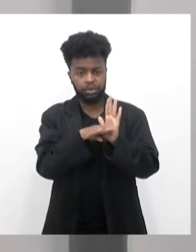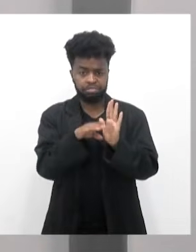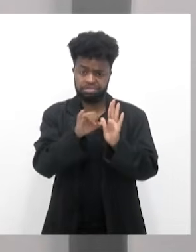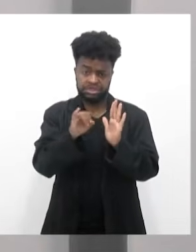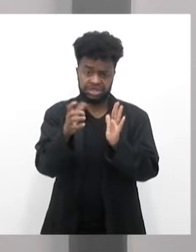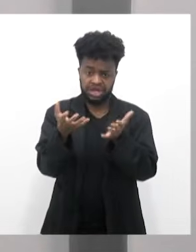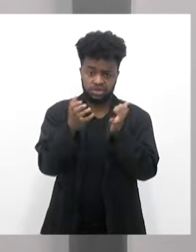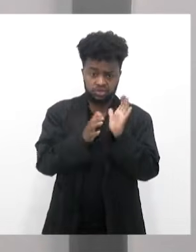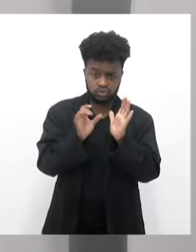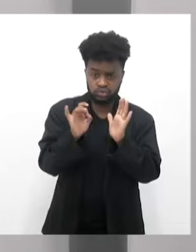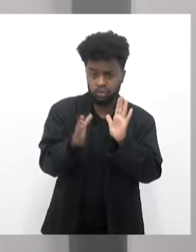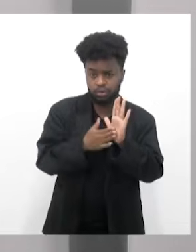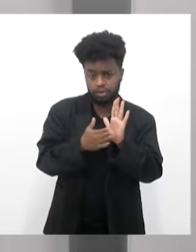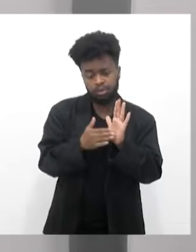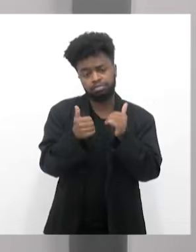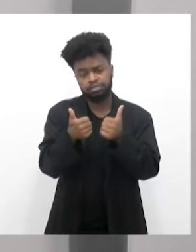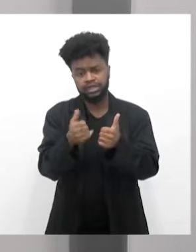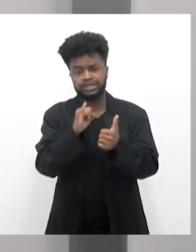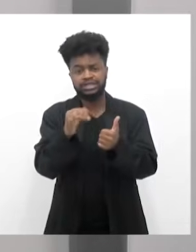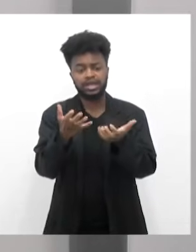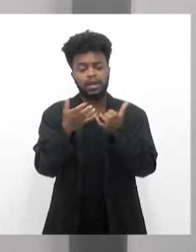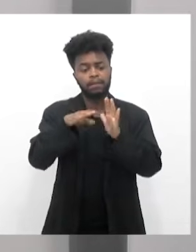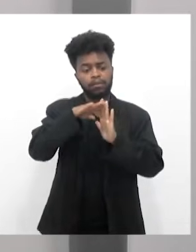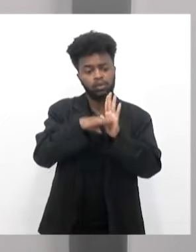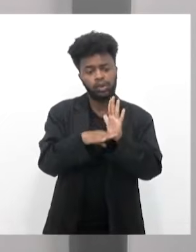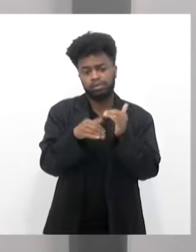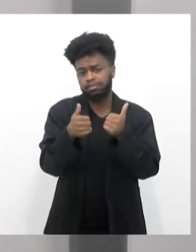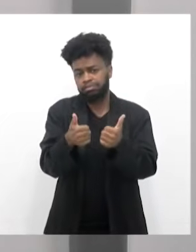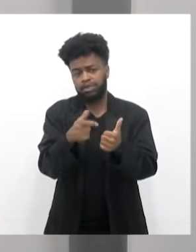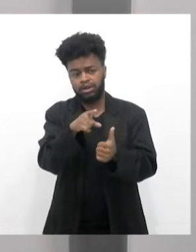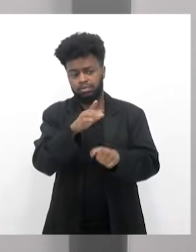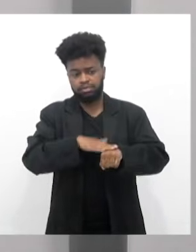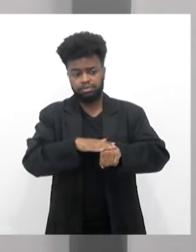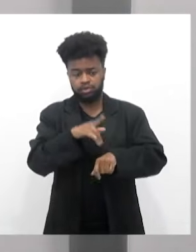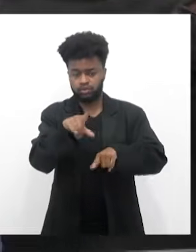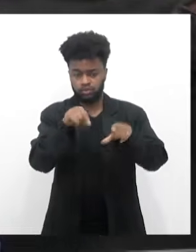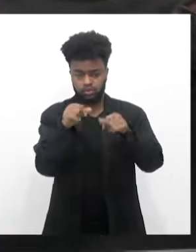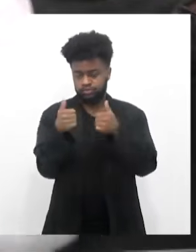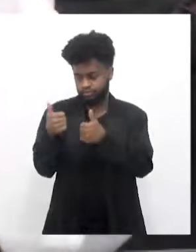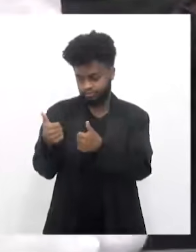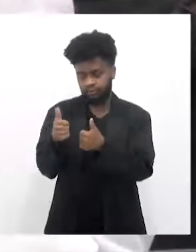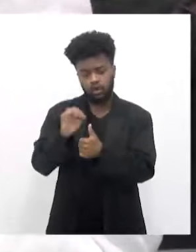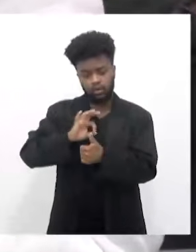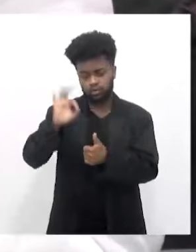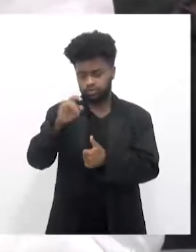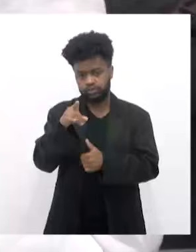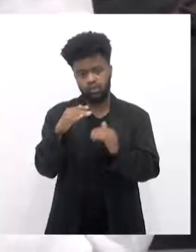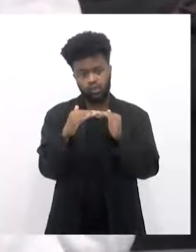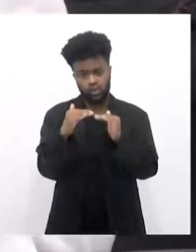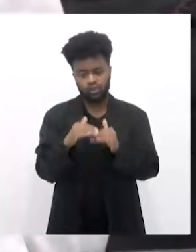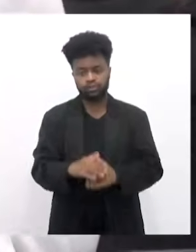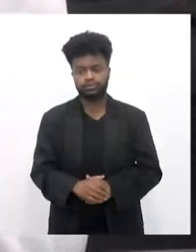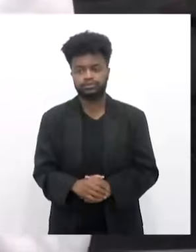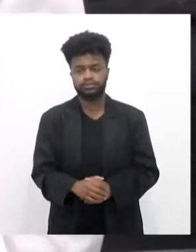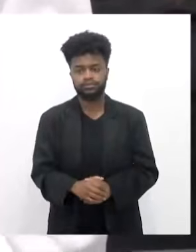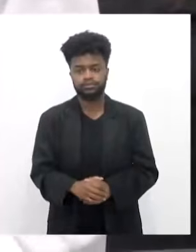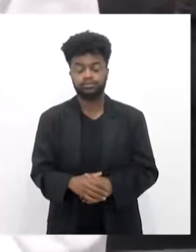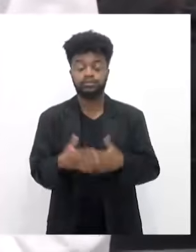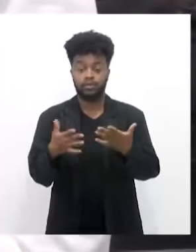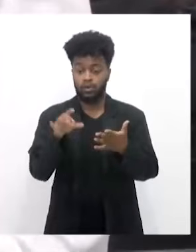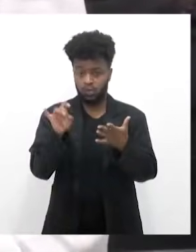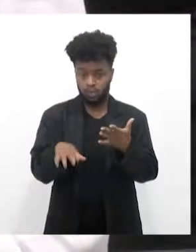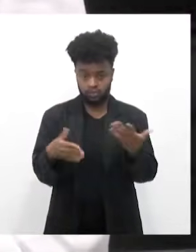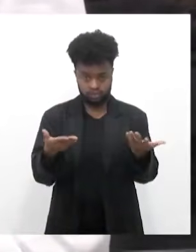só de propostas, faz. Se quiser fazer um programa mais denso, aí é com o candidato. Perfeito. Que bom que Vossa Excelência acatou. Bem, e por